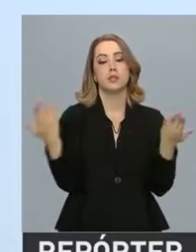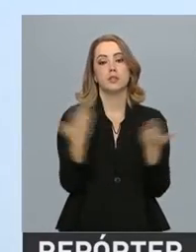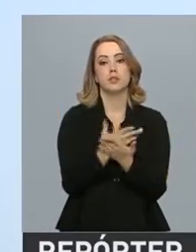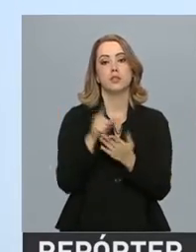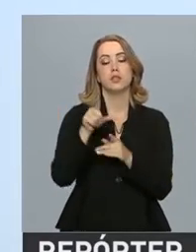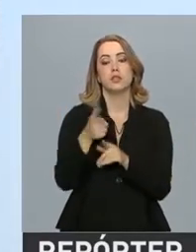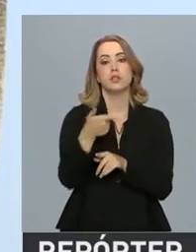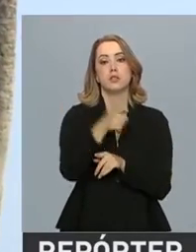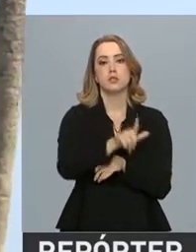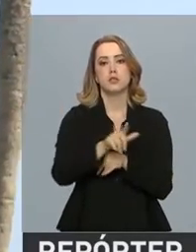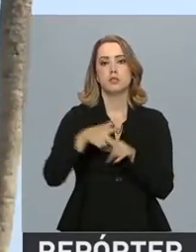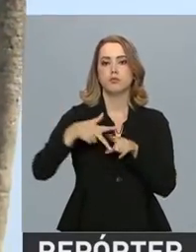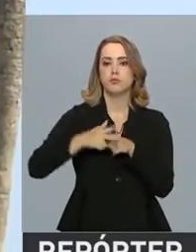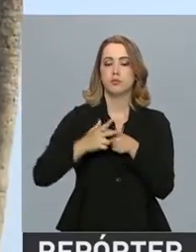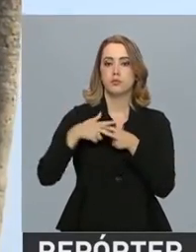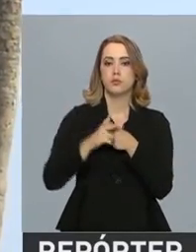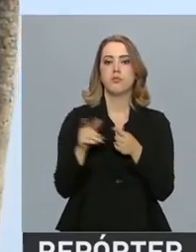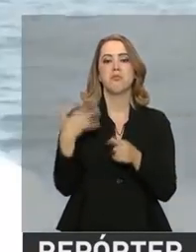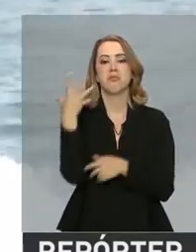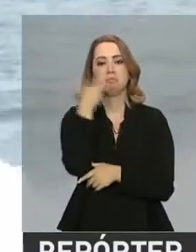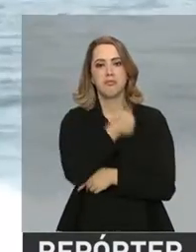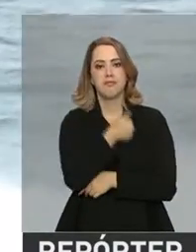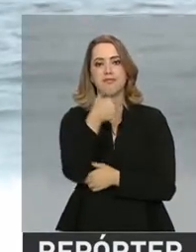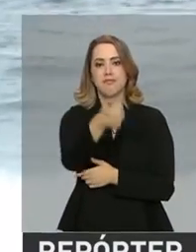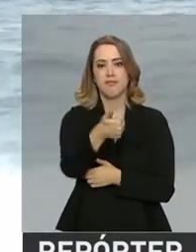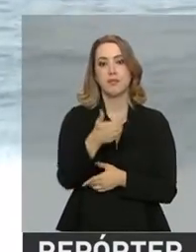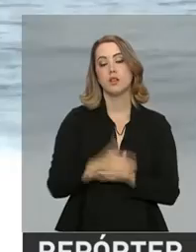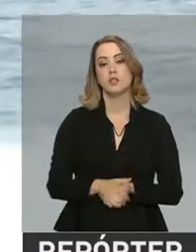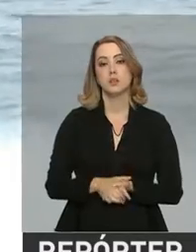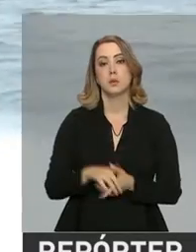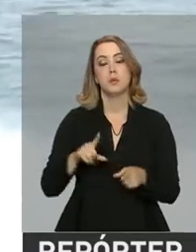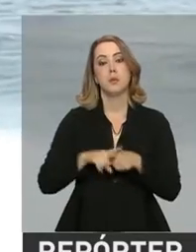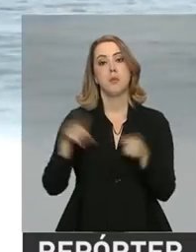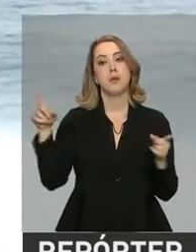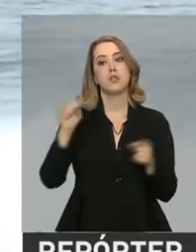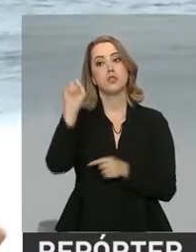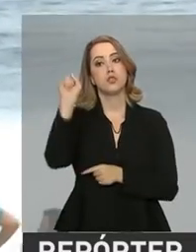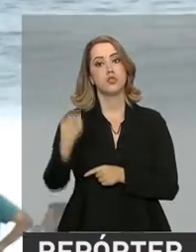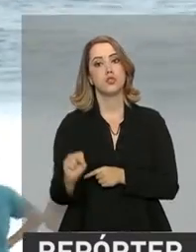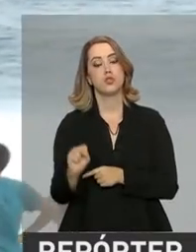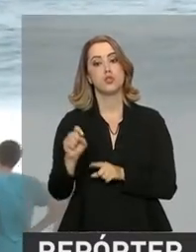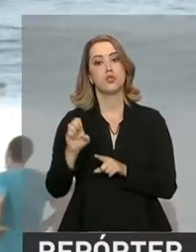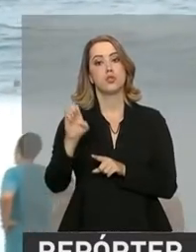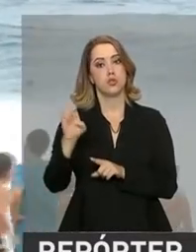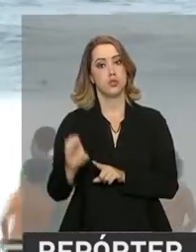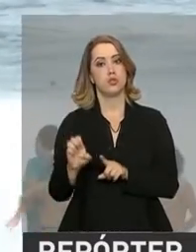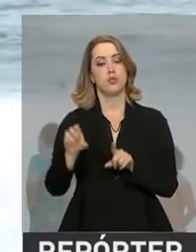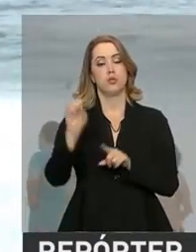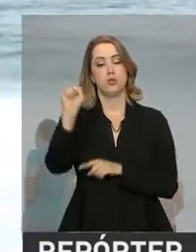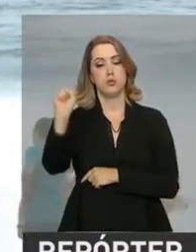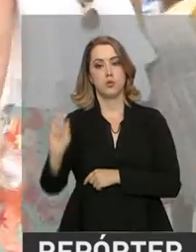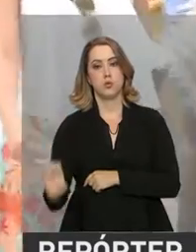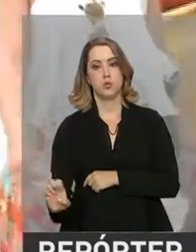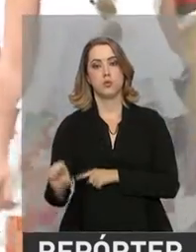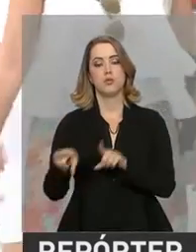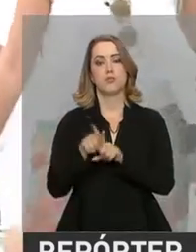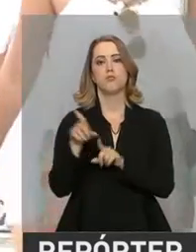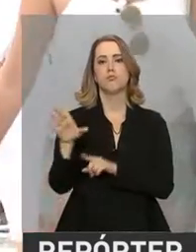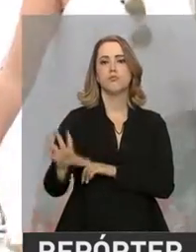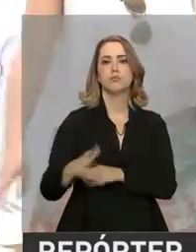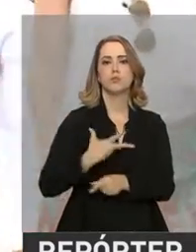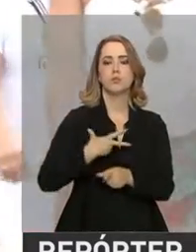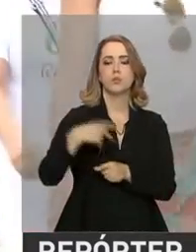fizeram toda aquela reformulação e que ficou muito bonito mas a região sudeste foi a campeã entre os visitantes brasileiros